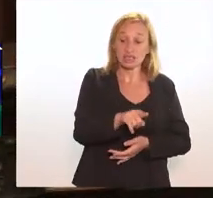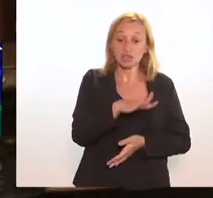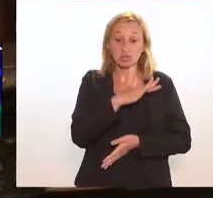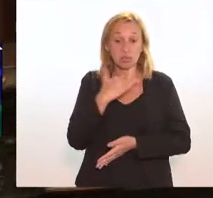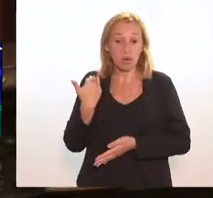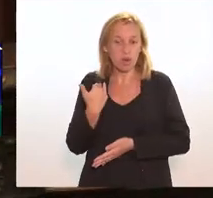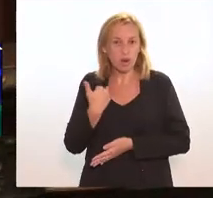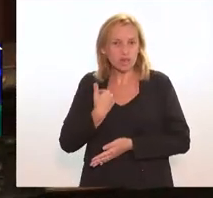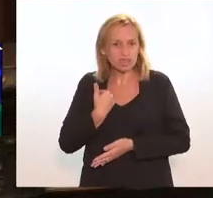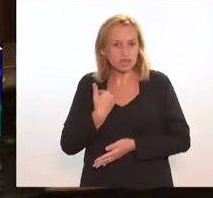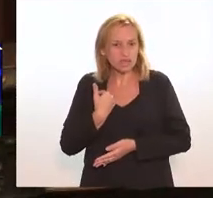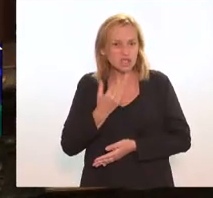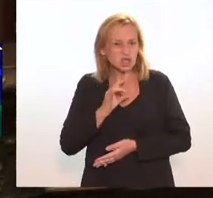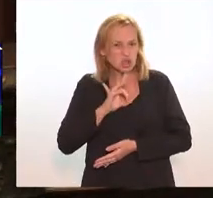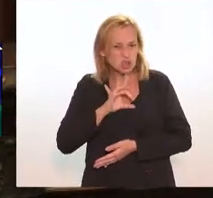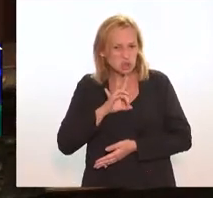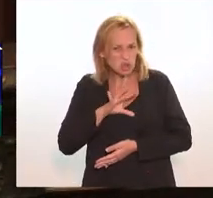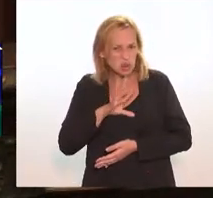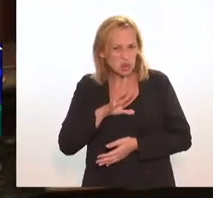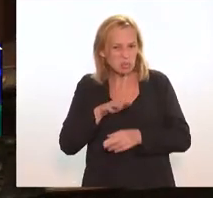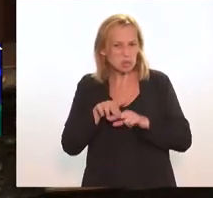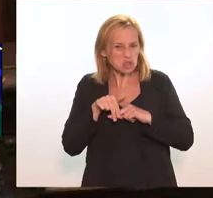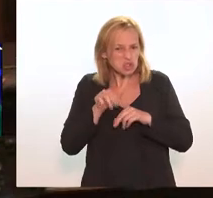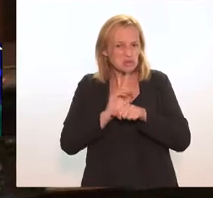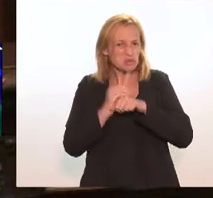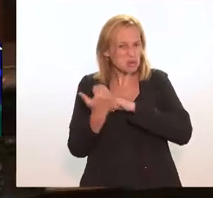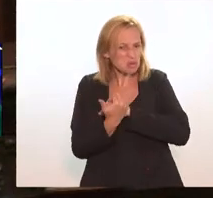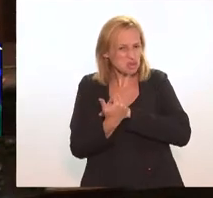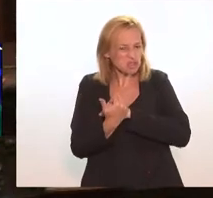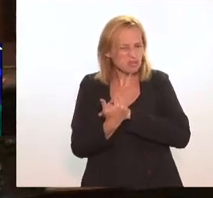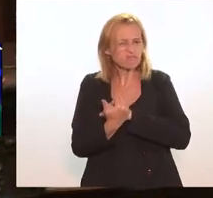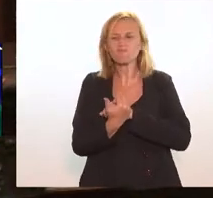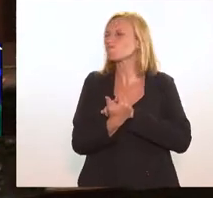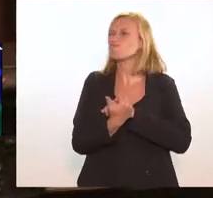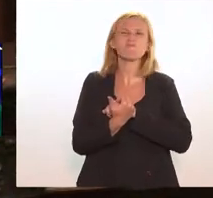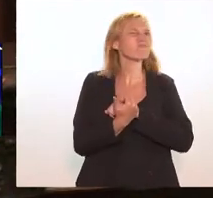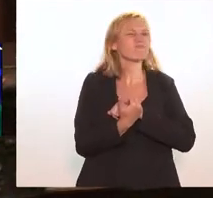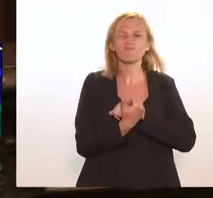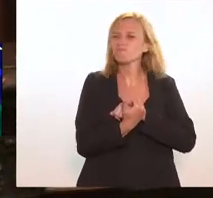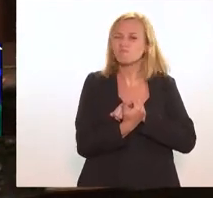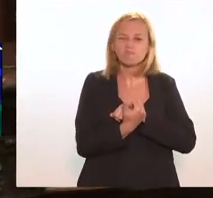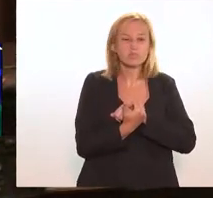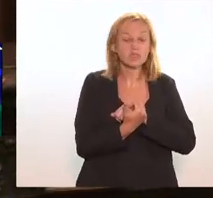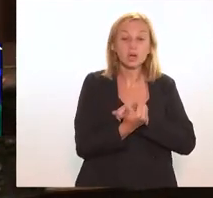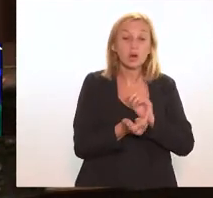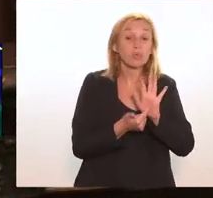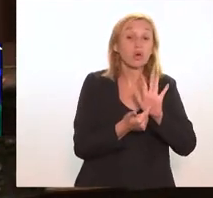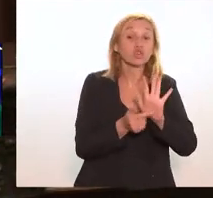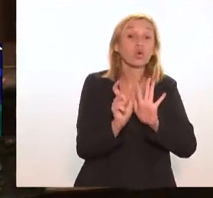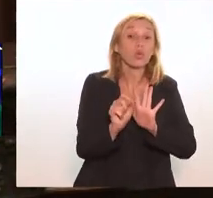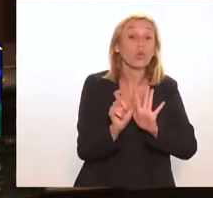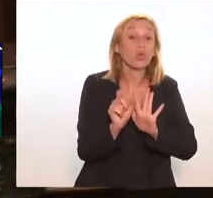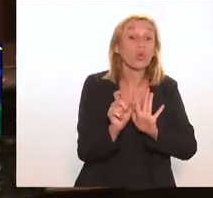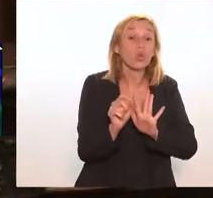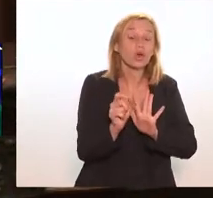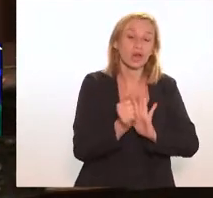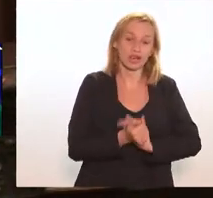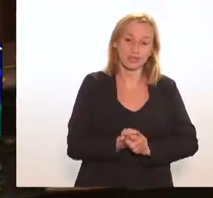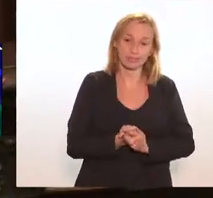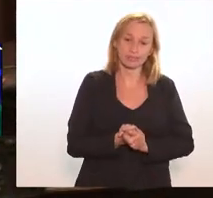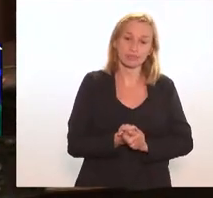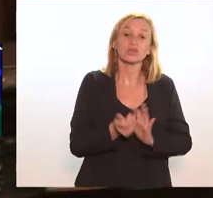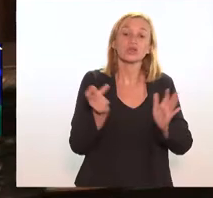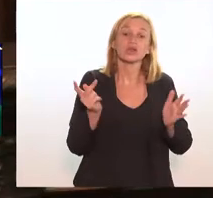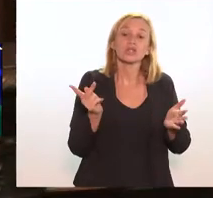não foram só por causa da Covid. Essas mortes também é reflexo da omissão,